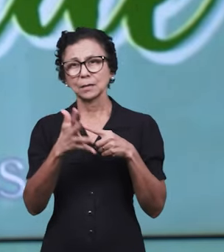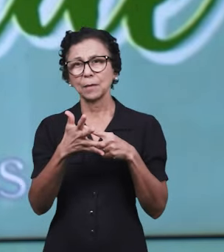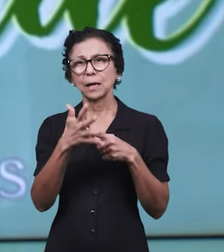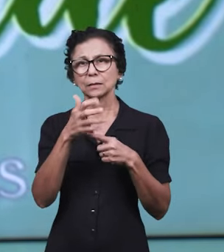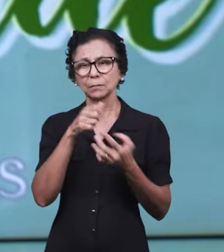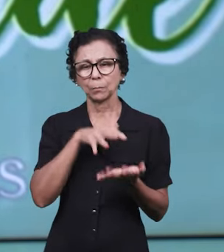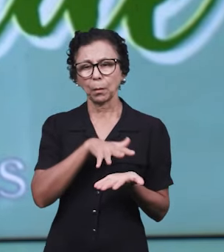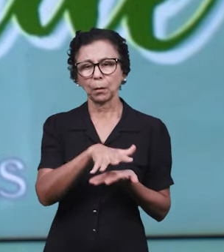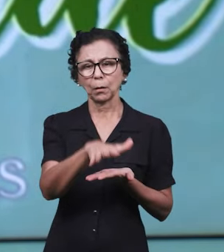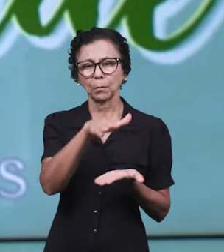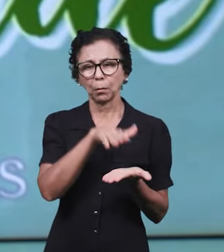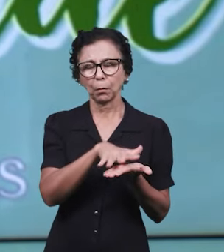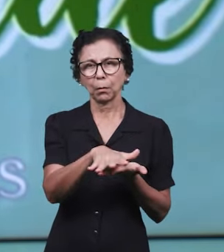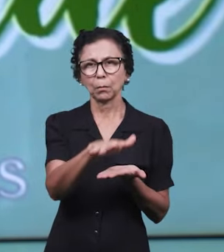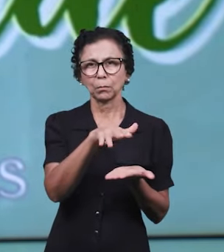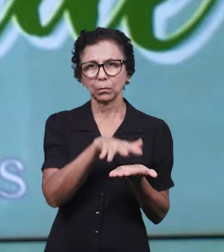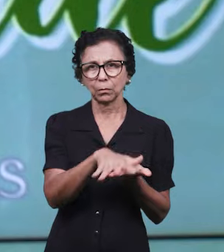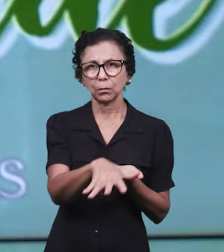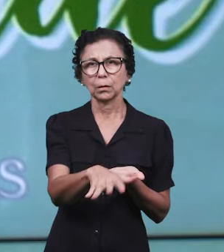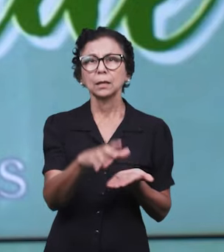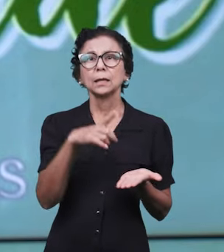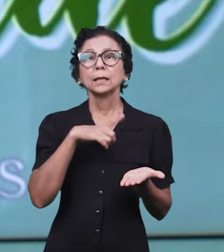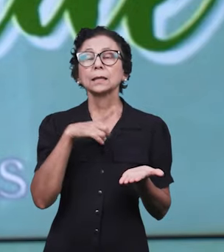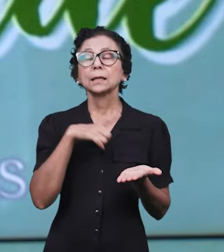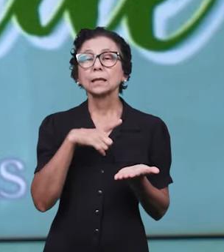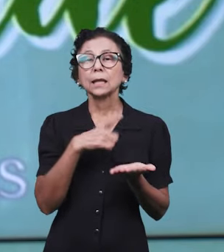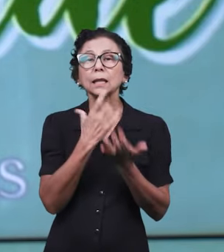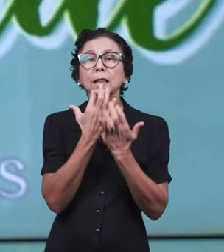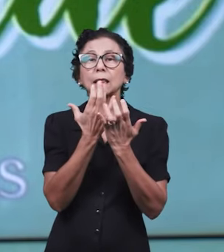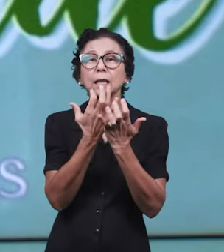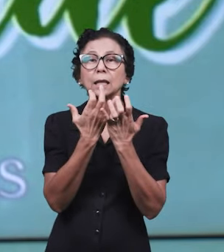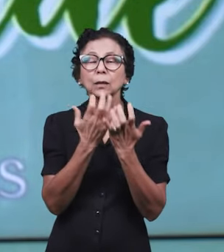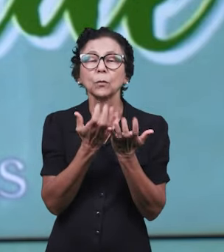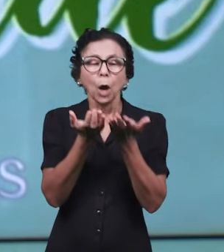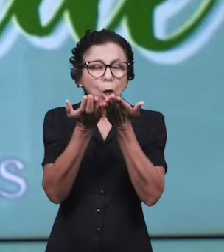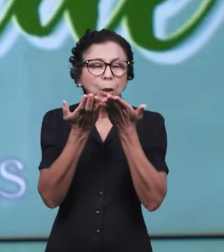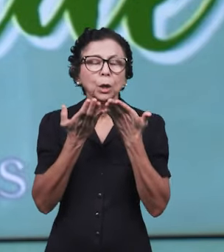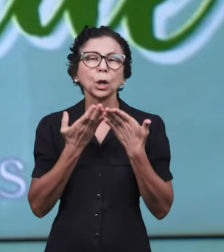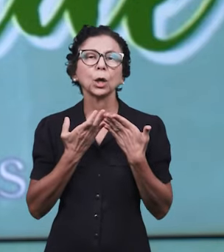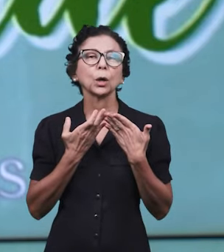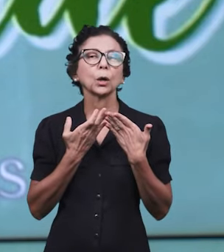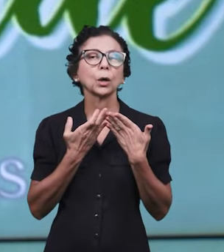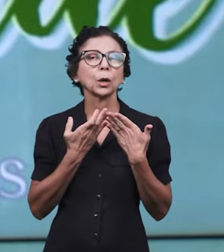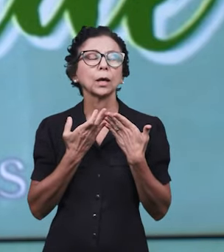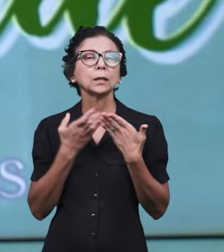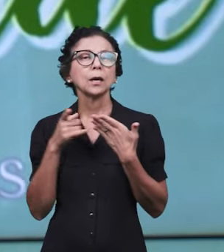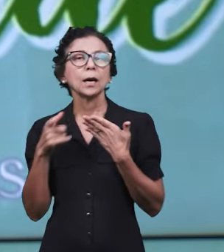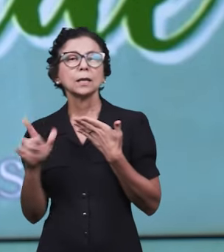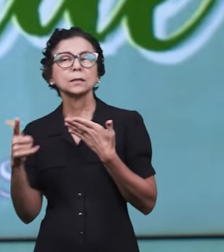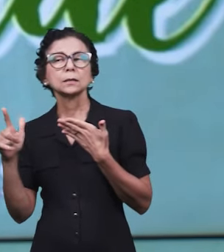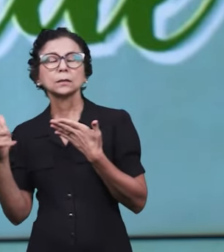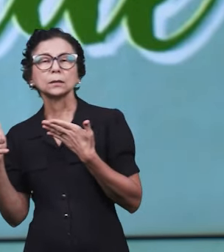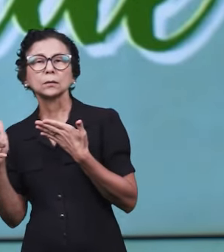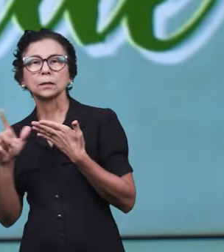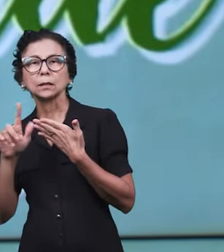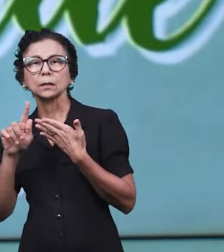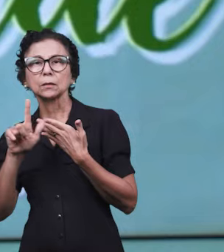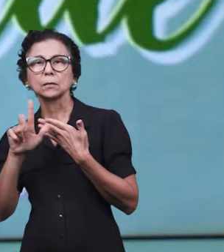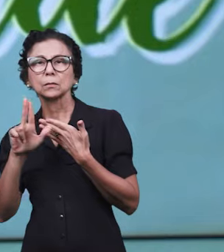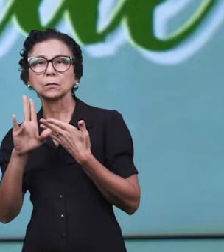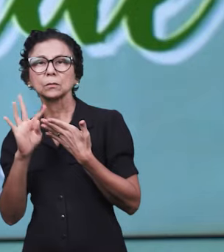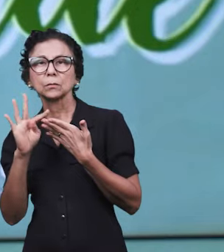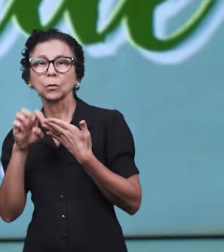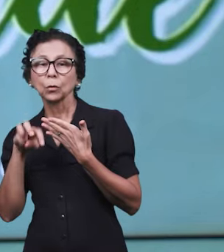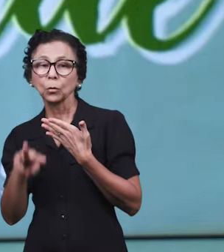contaminadas. Então, sempre verifique na embalagem do produto se contém ou não glúten. Normalmente,